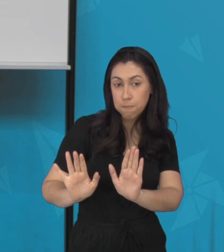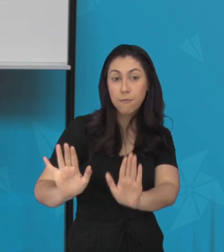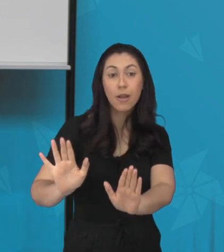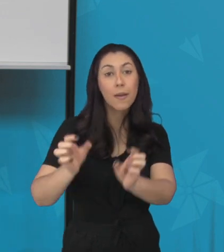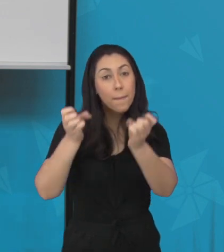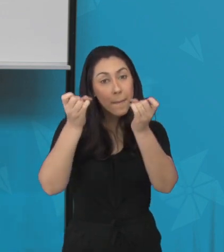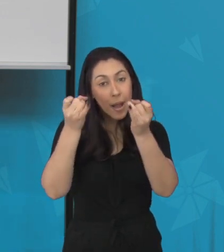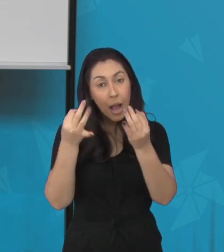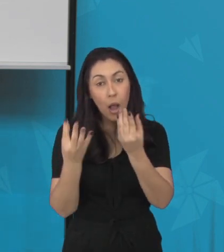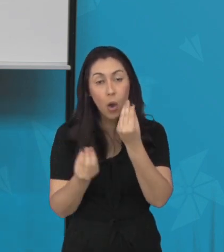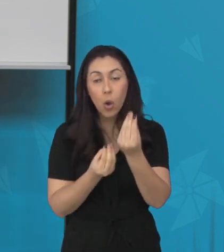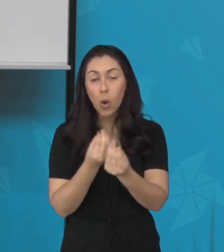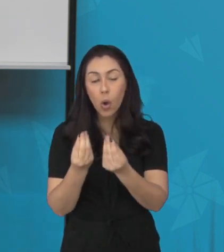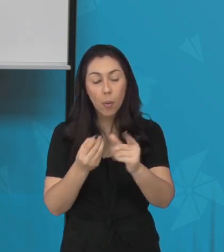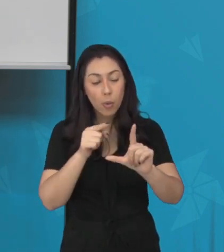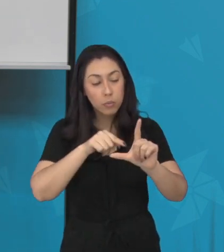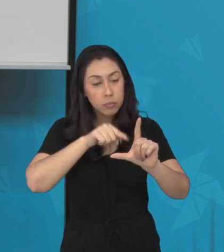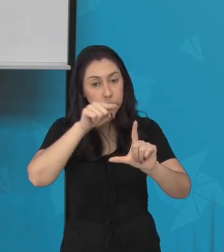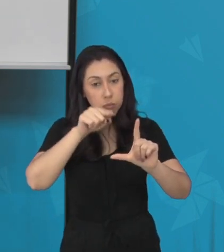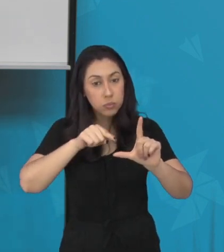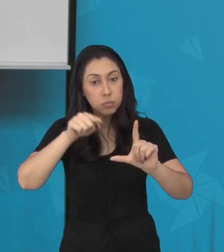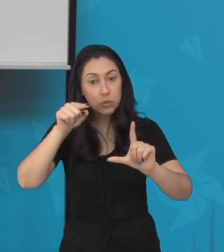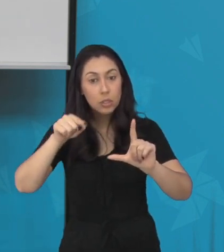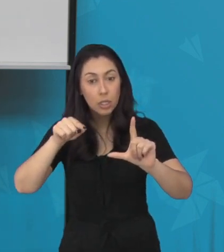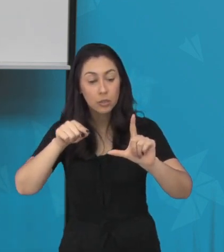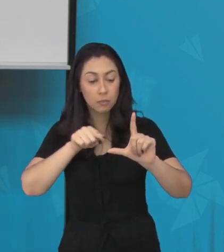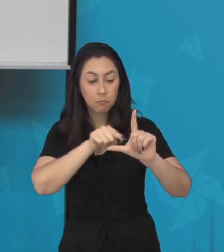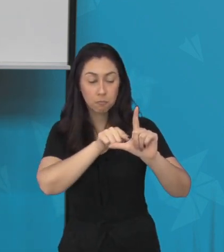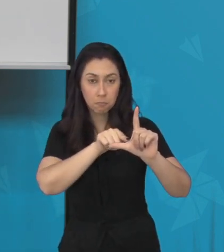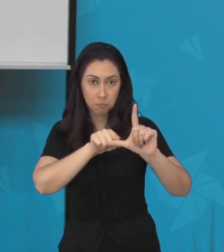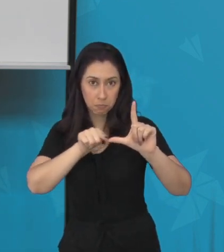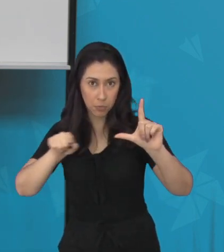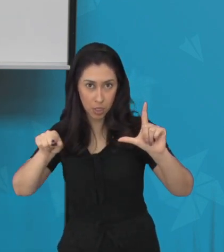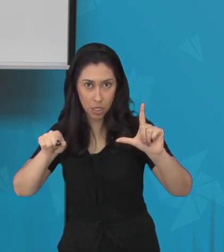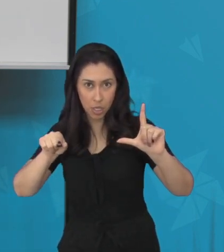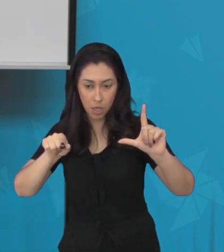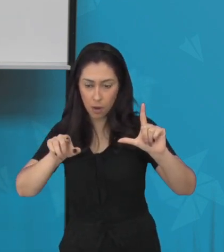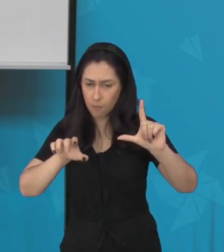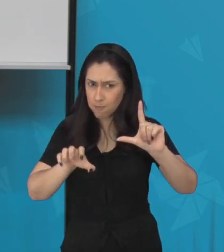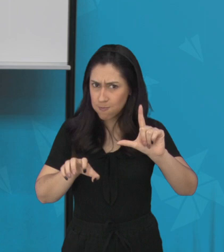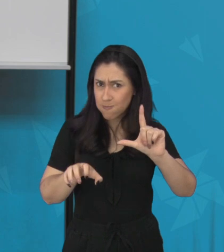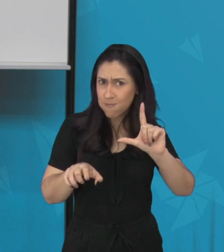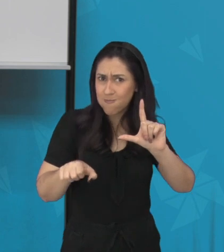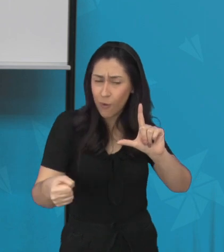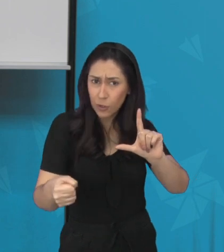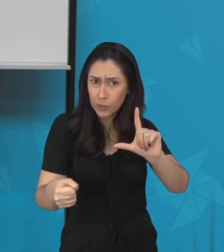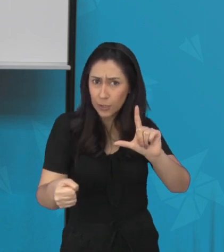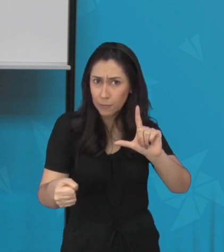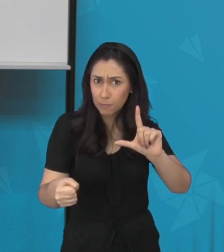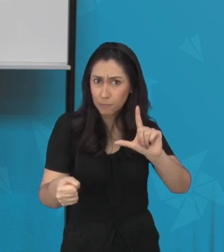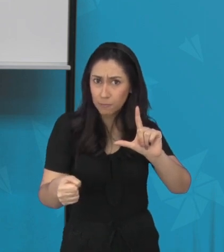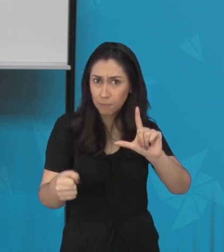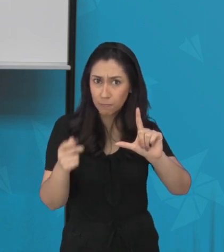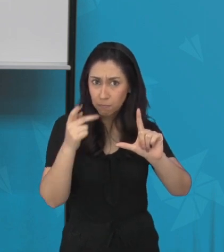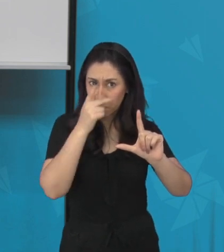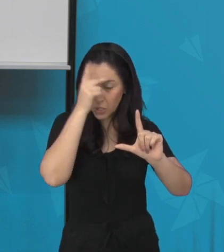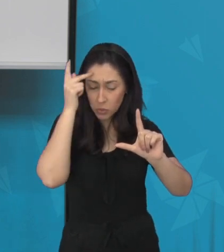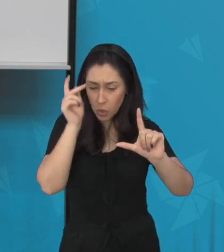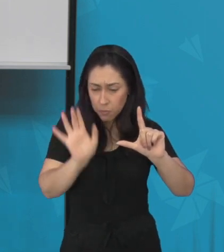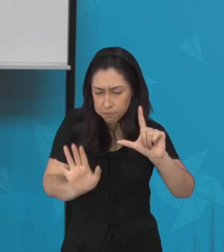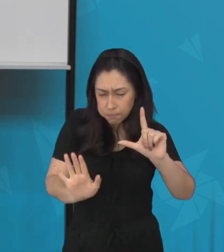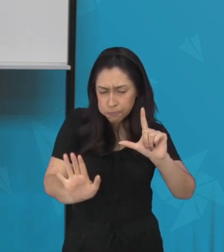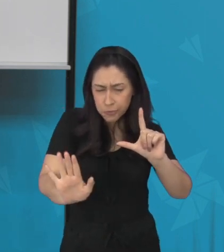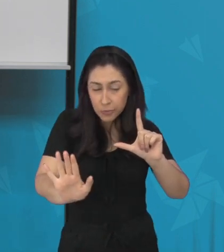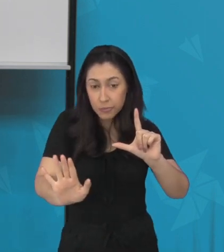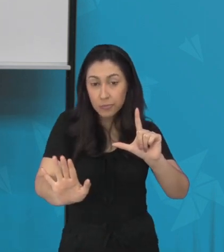está descrita nesse gráfico de força aplicada, nesse caso o exemplo da força do agente que está aplicando a força sou